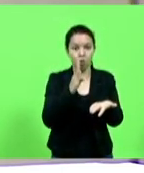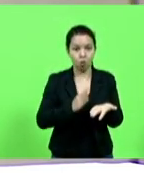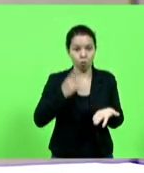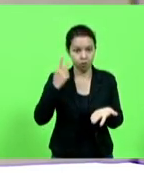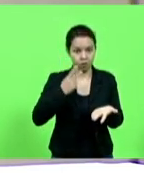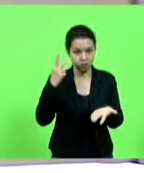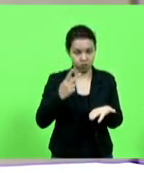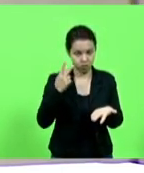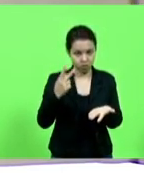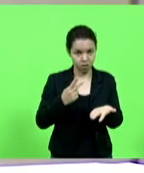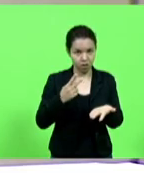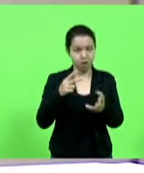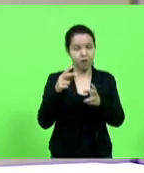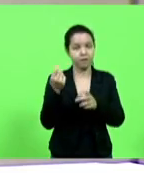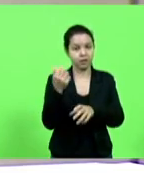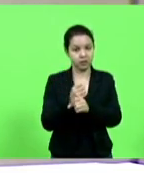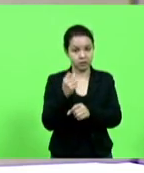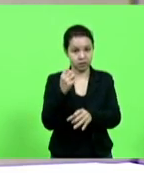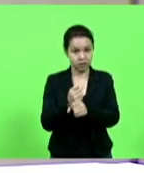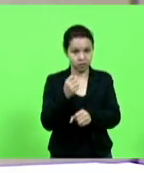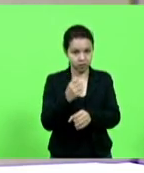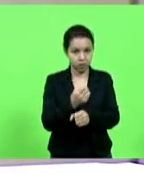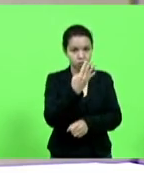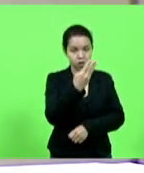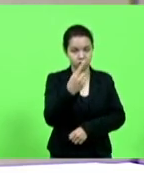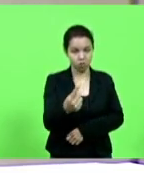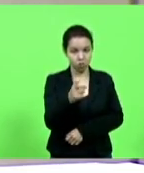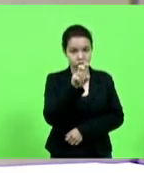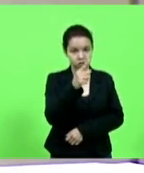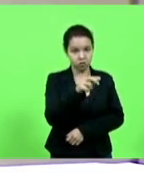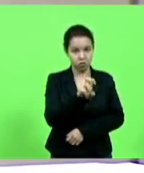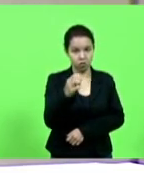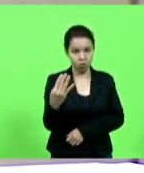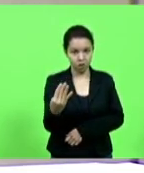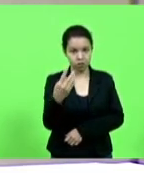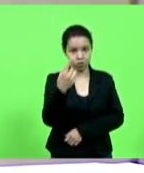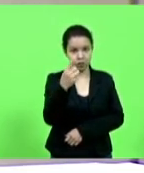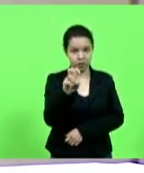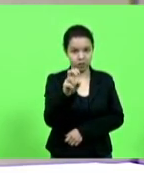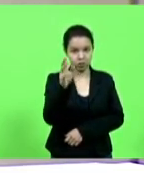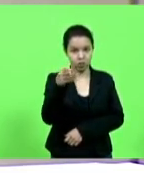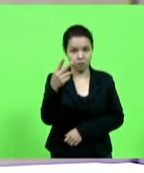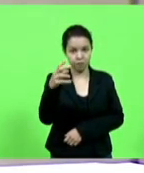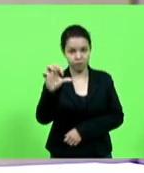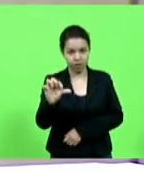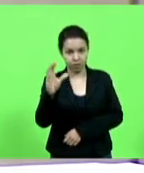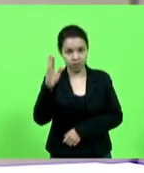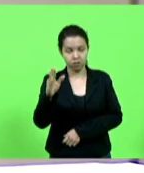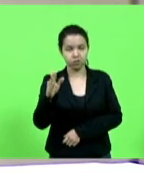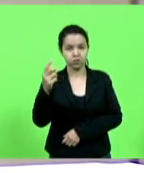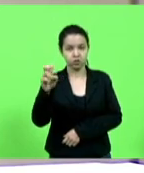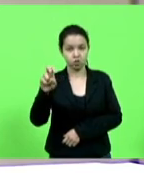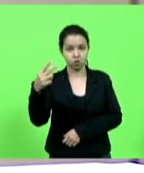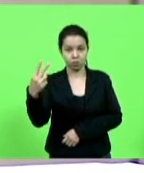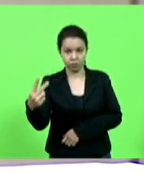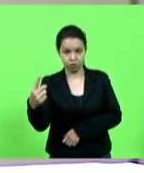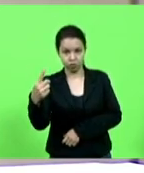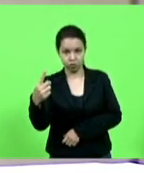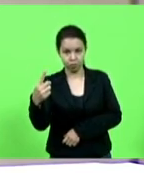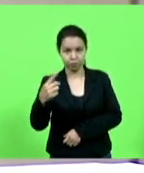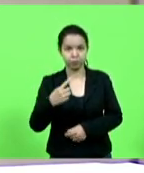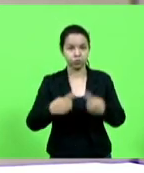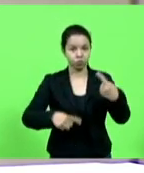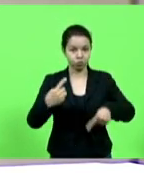15 e 90 de 2001 em discussão não havendo quem queira